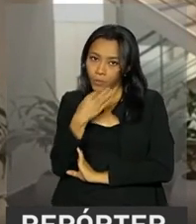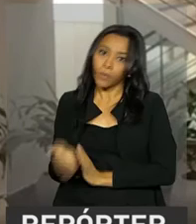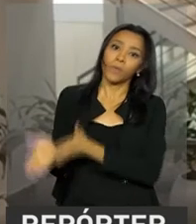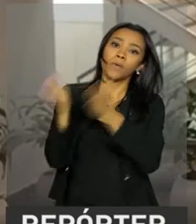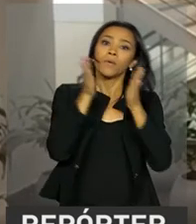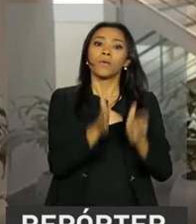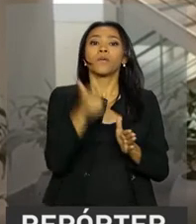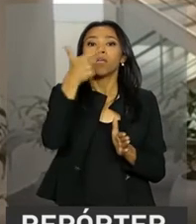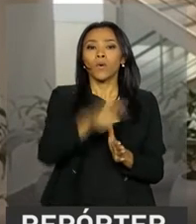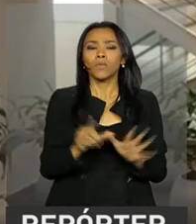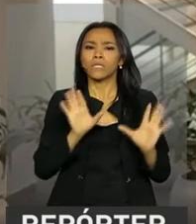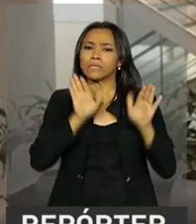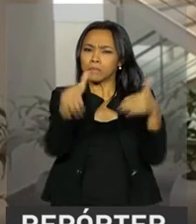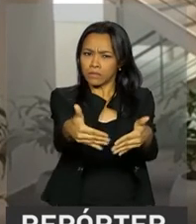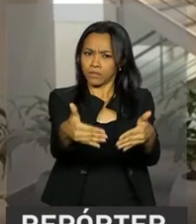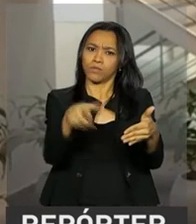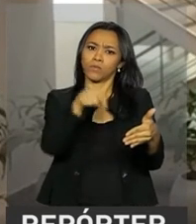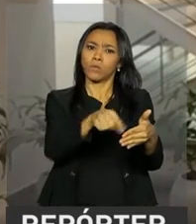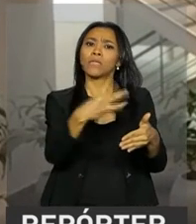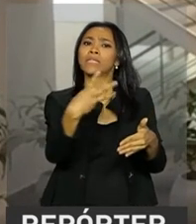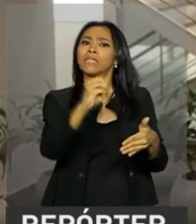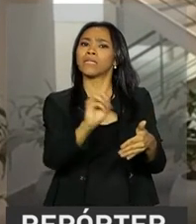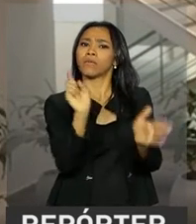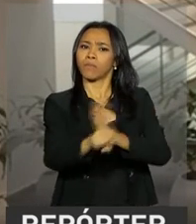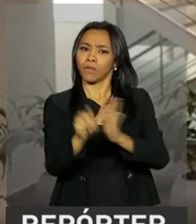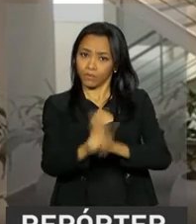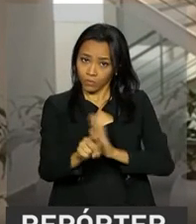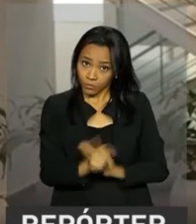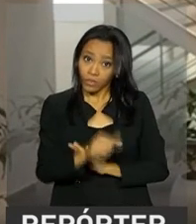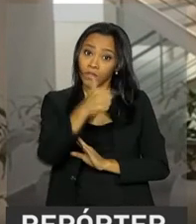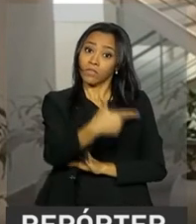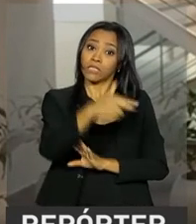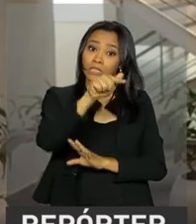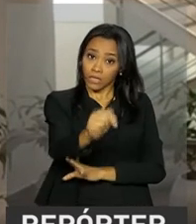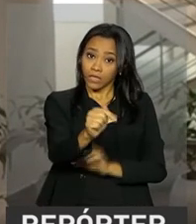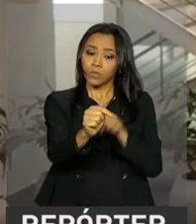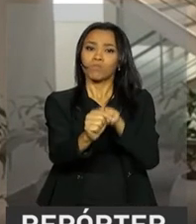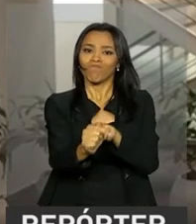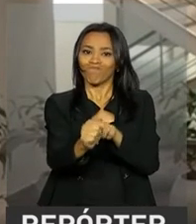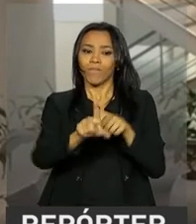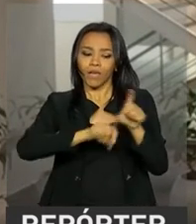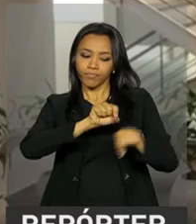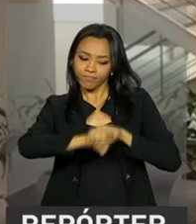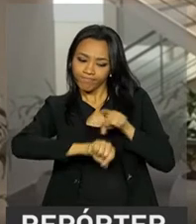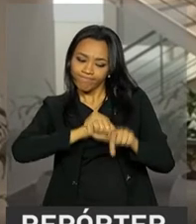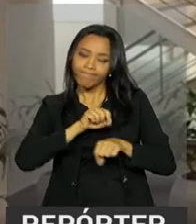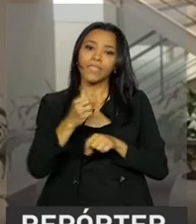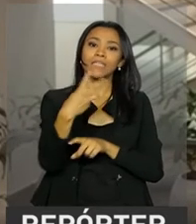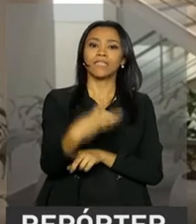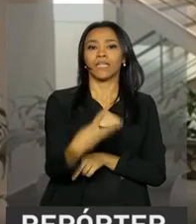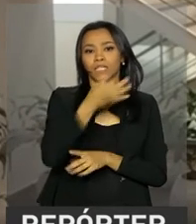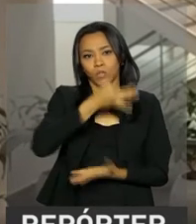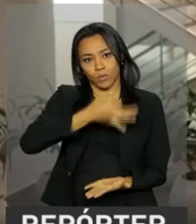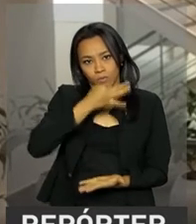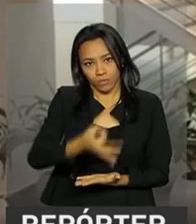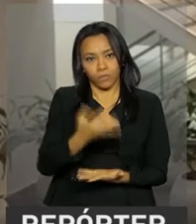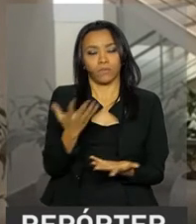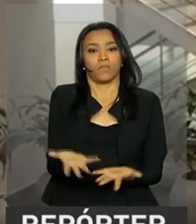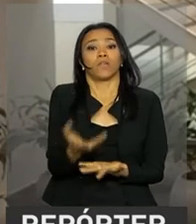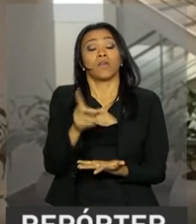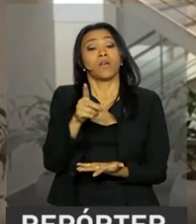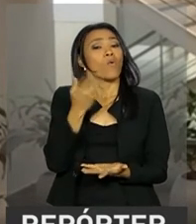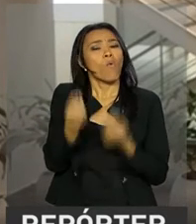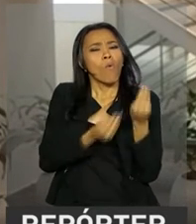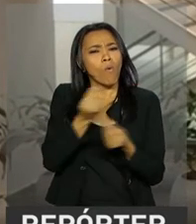a de componentes específicos, com 30 questões, 27 delas de múltipla escolha e 3 discursivas. Para